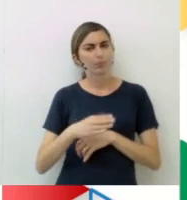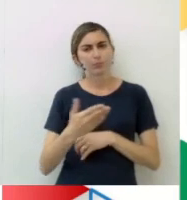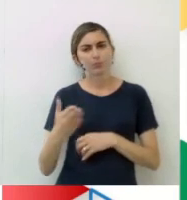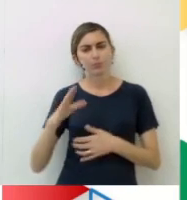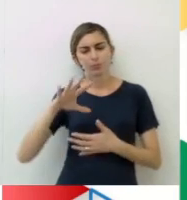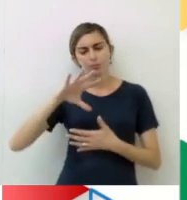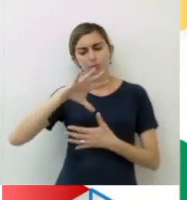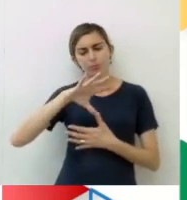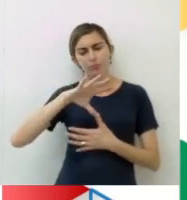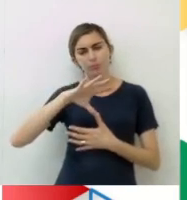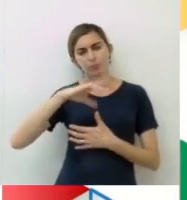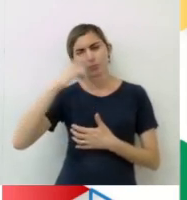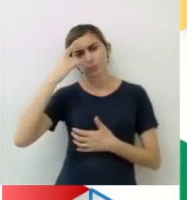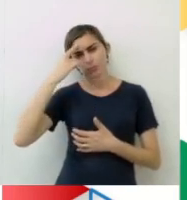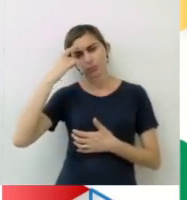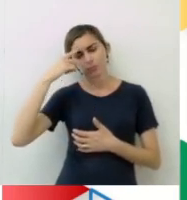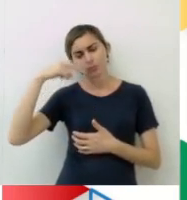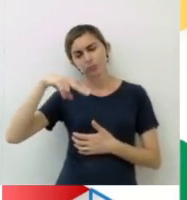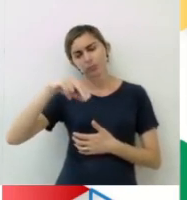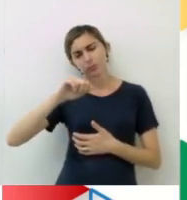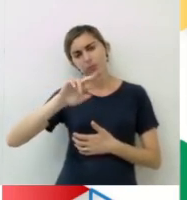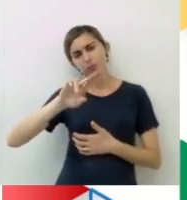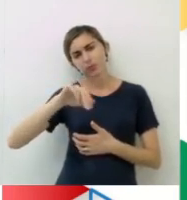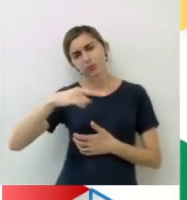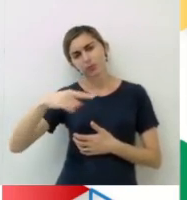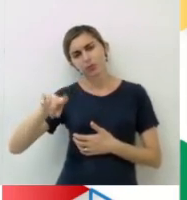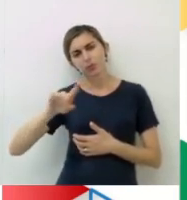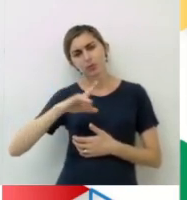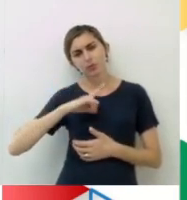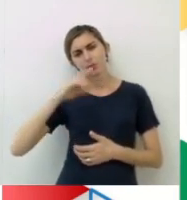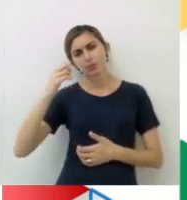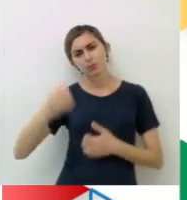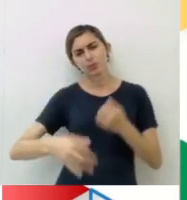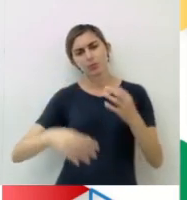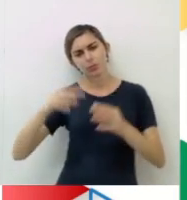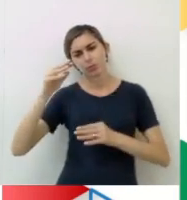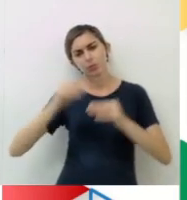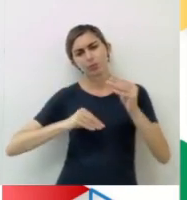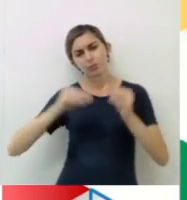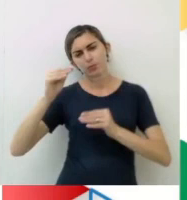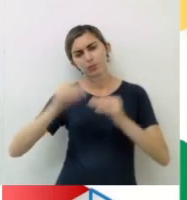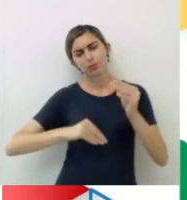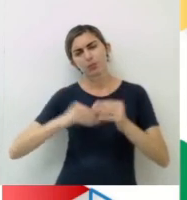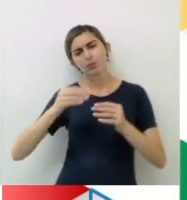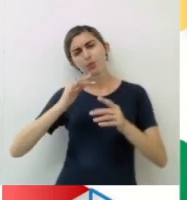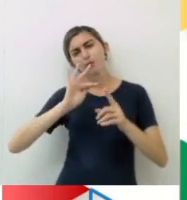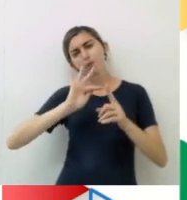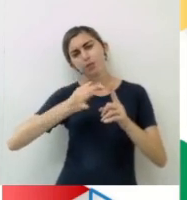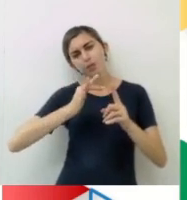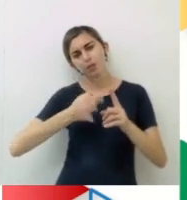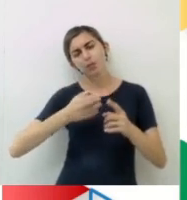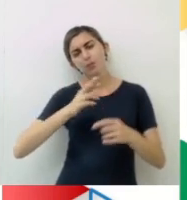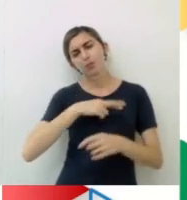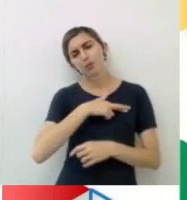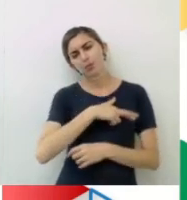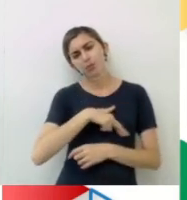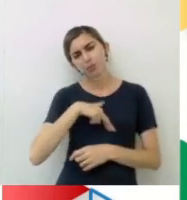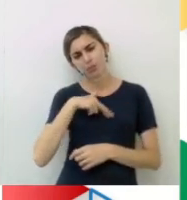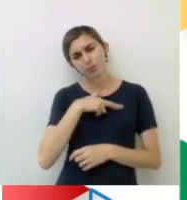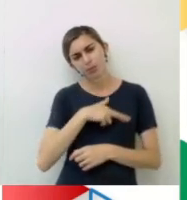um mapa mental, olha, sobre narração, elementos. Aí eu trago a novela, a fábula,